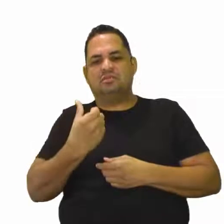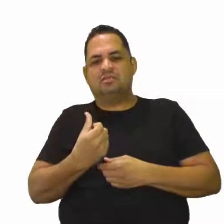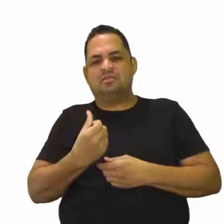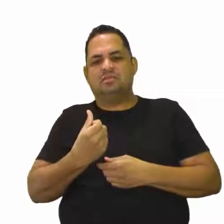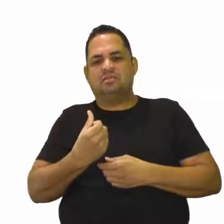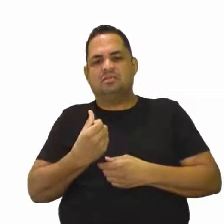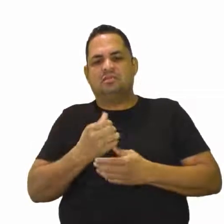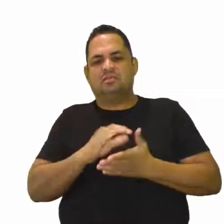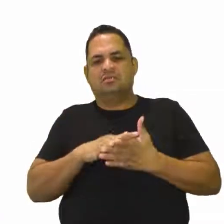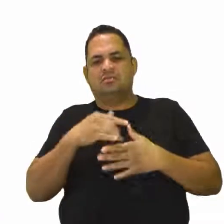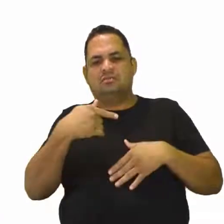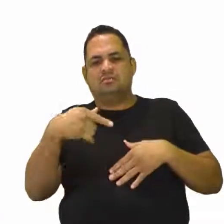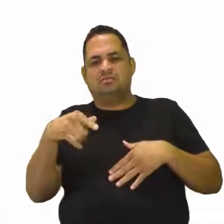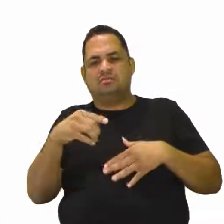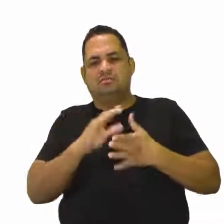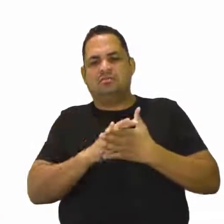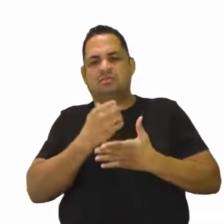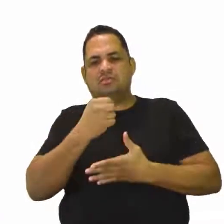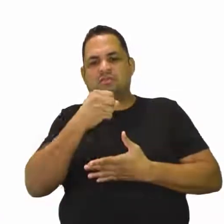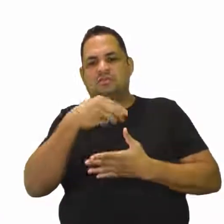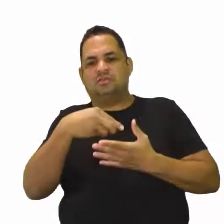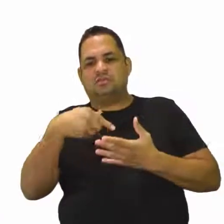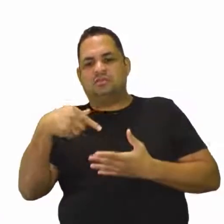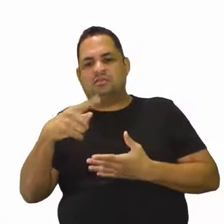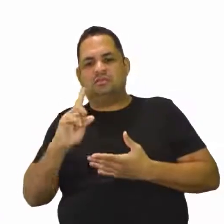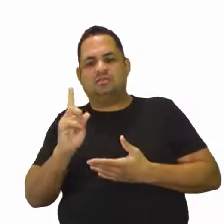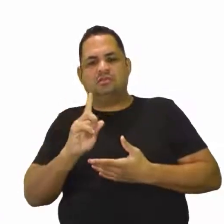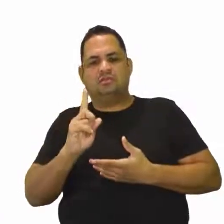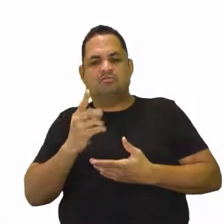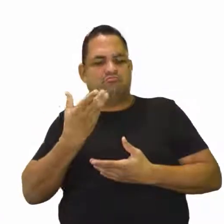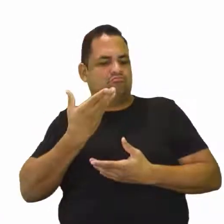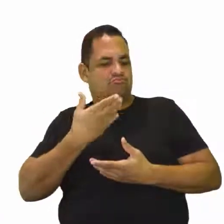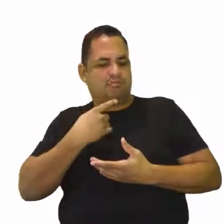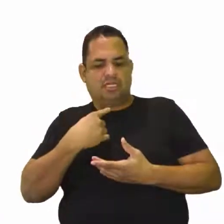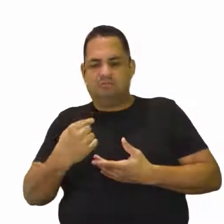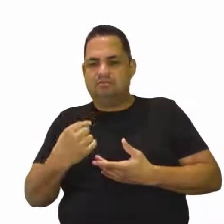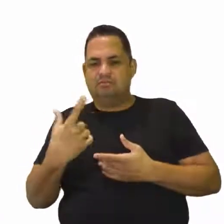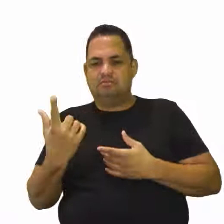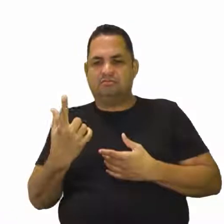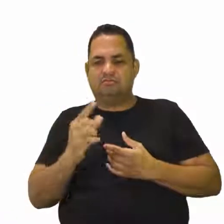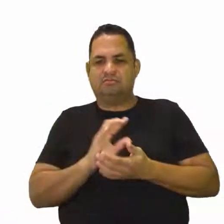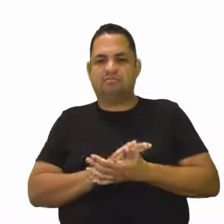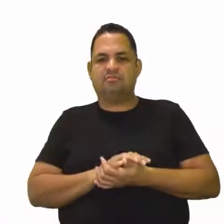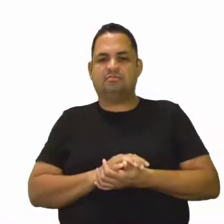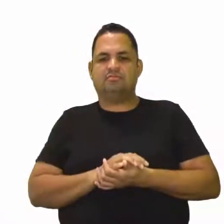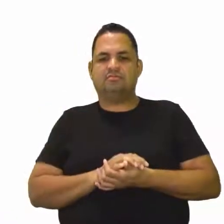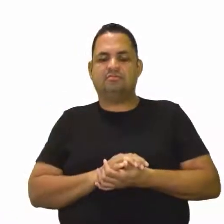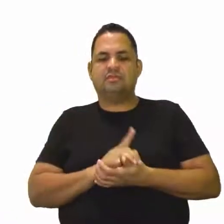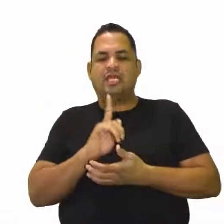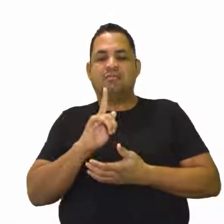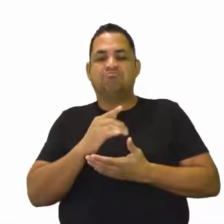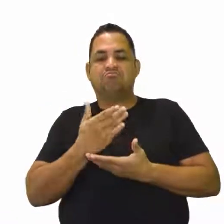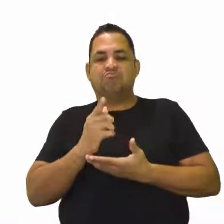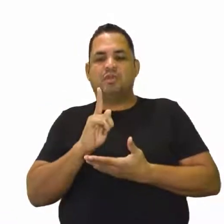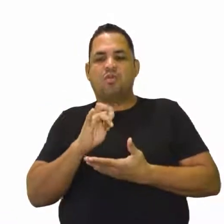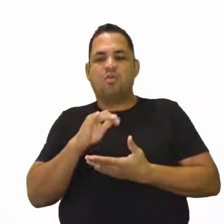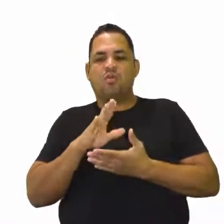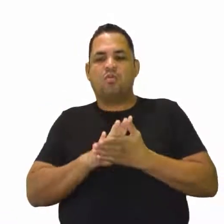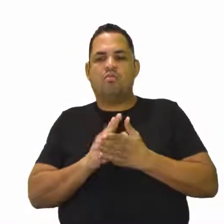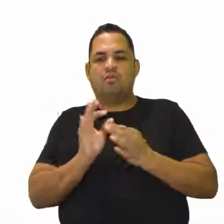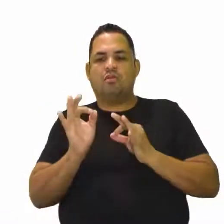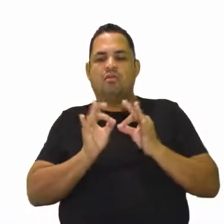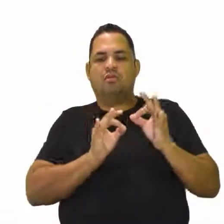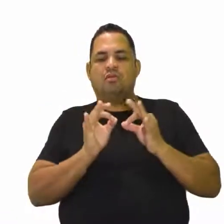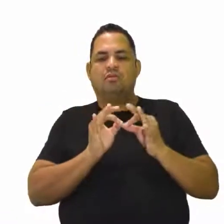que eu estou para sair. Quando chega em 37 ele disse, opa, não quero sair não. Deu um golpe e implanta o Estado